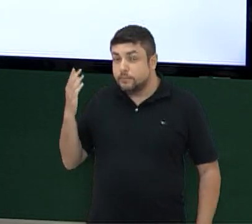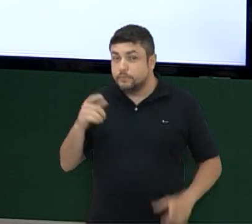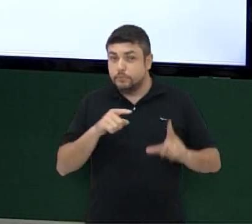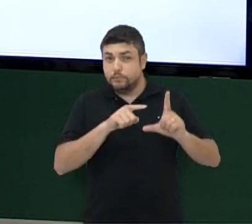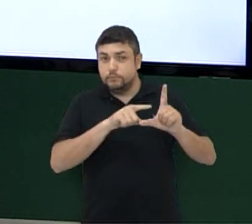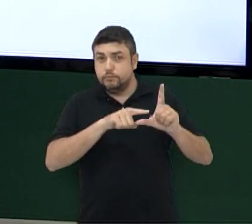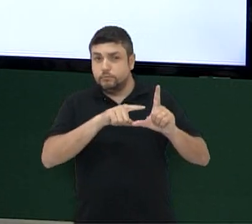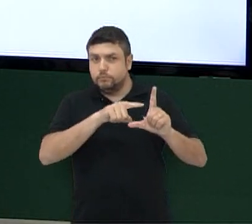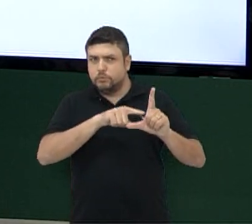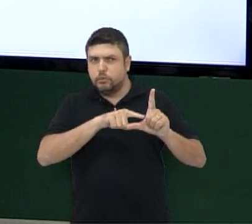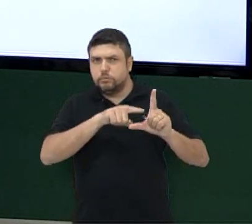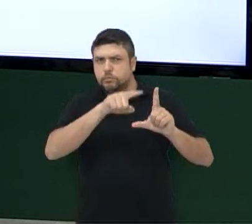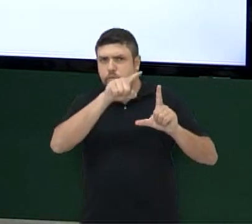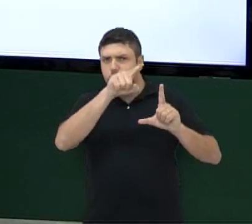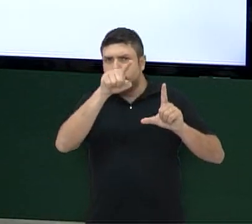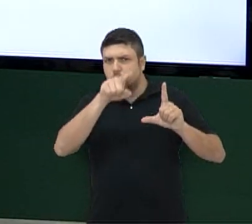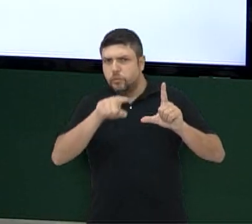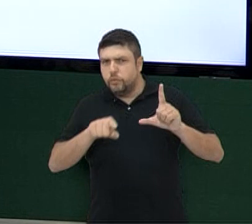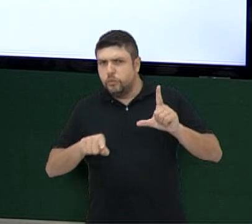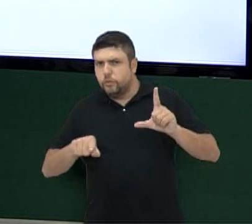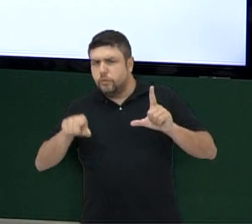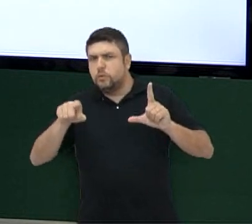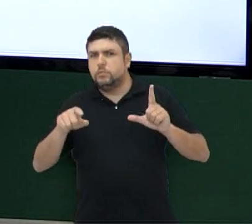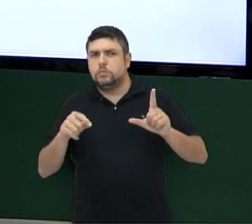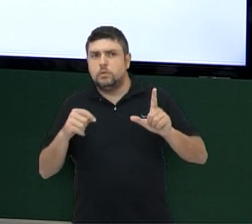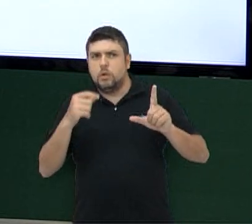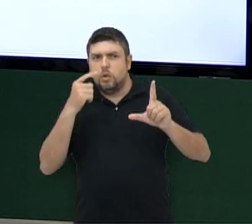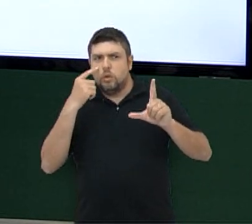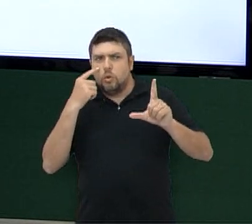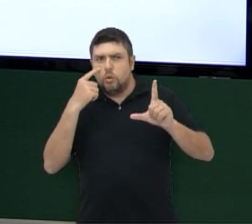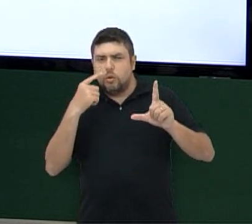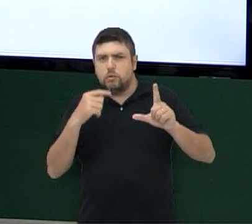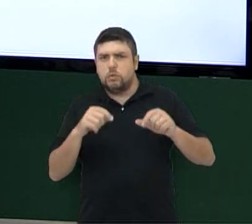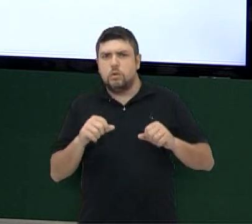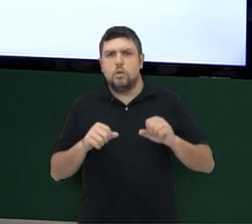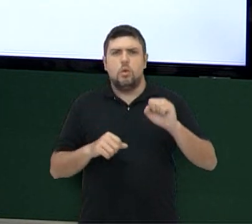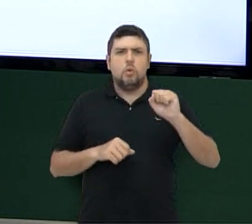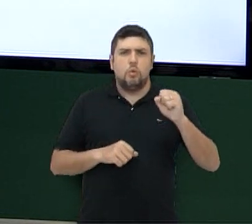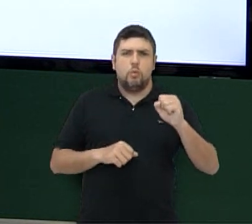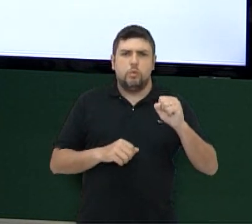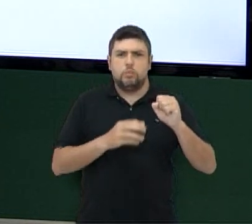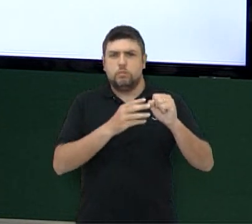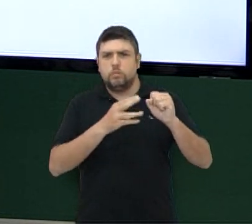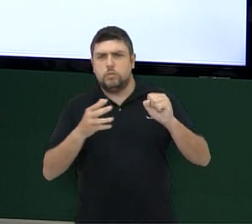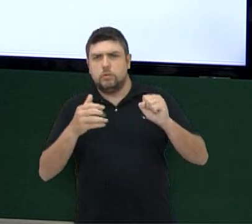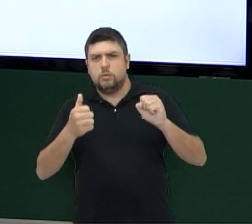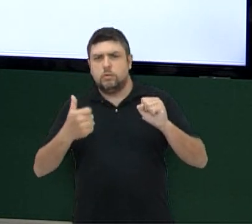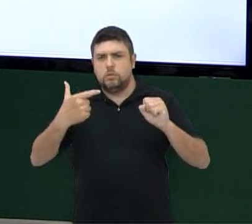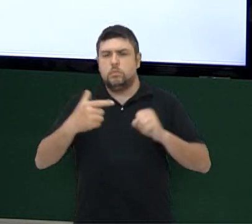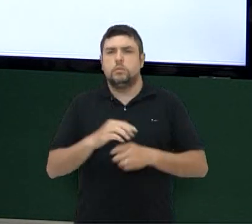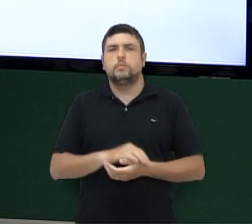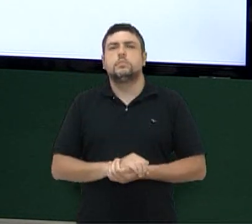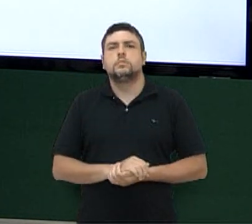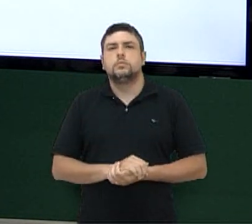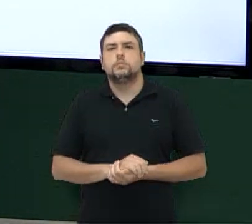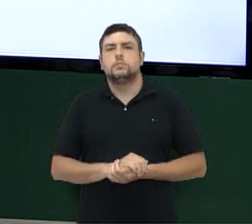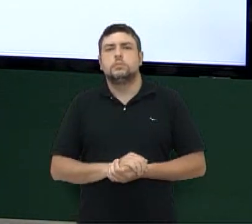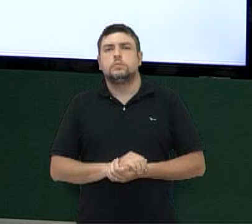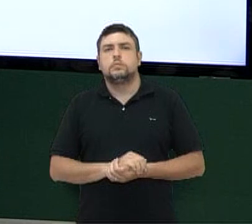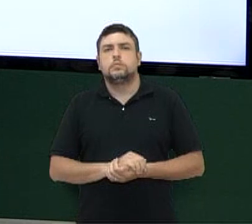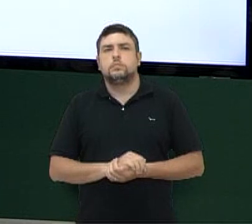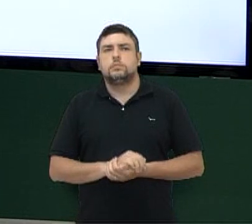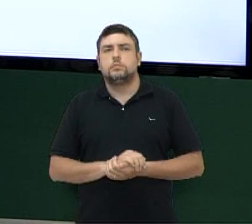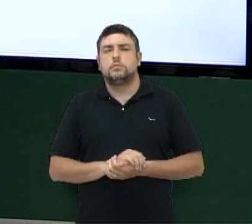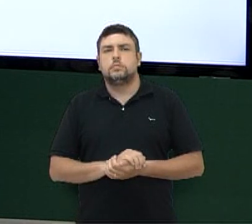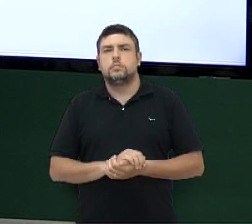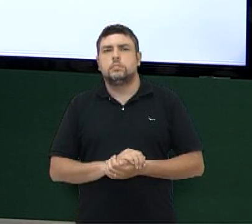gráfico, tá? Nessa questão aqui, ele fala para você analisar o instante 8 a 12, certo? Veja o seguinte, ó.